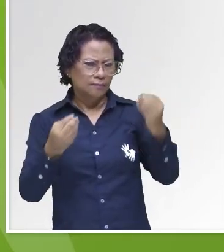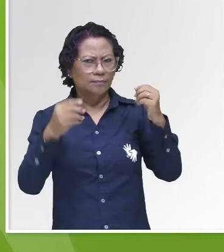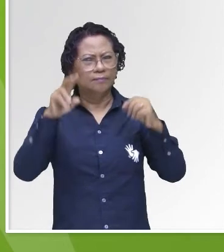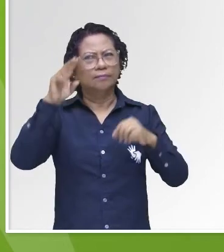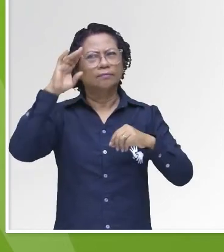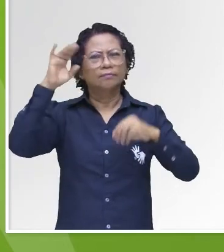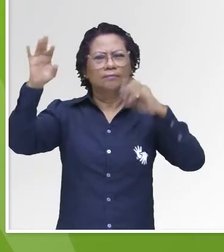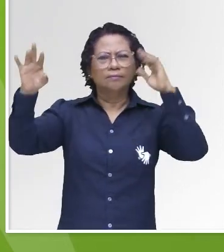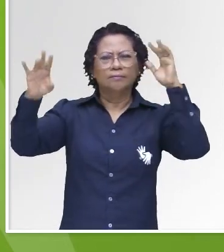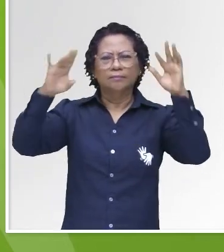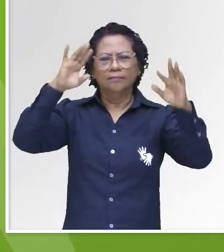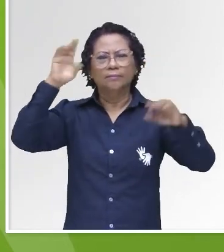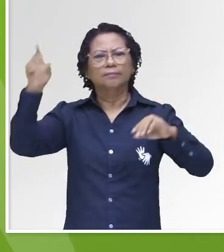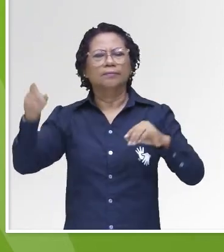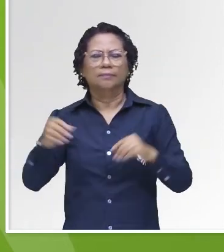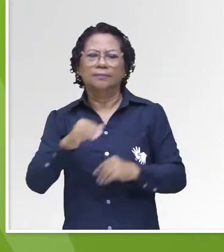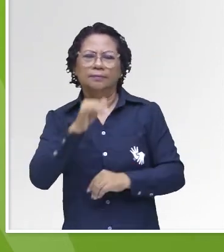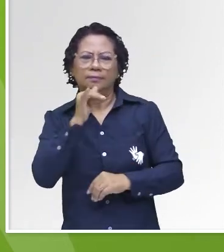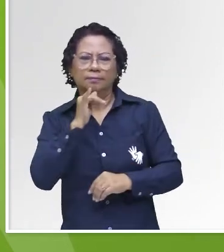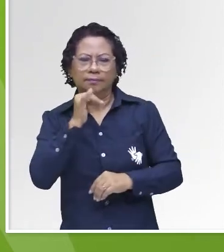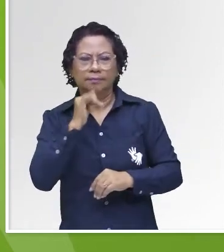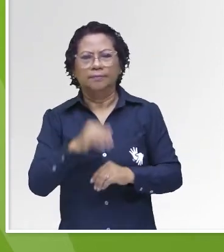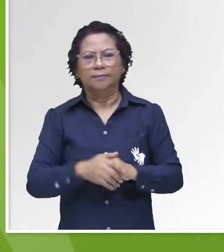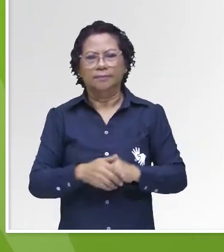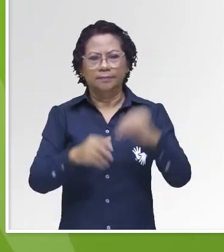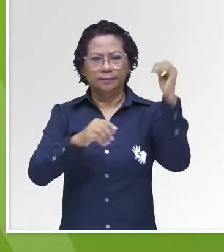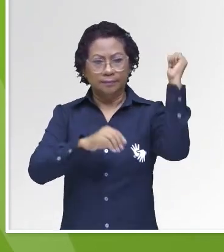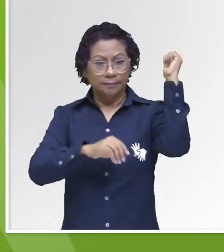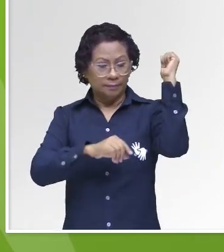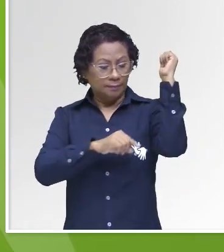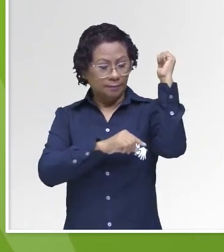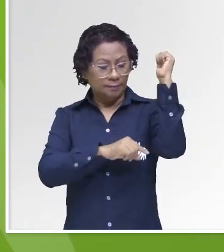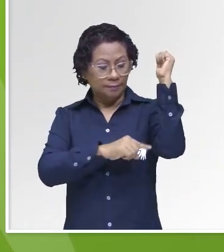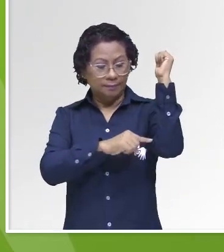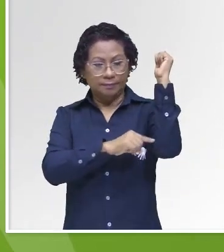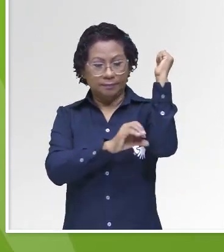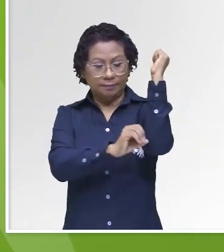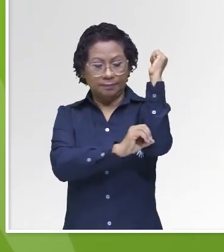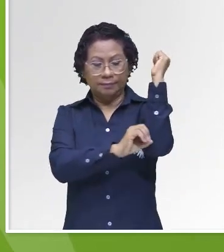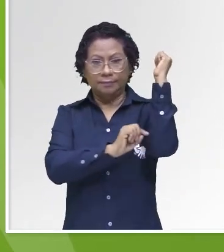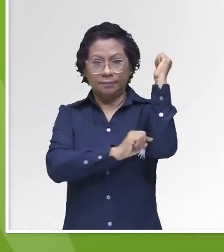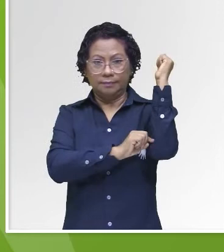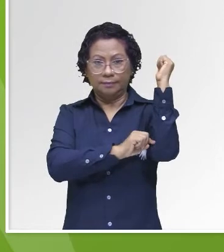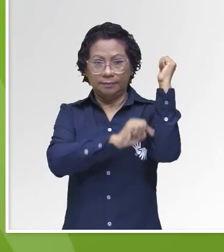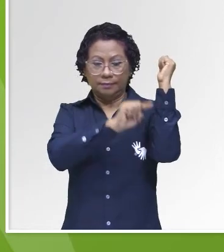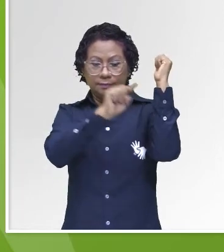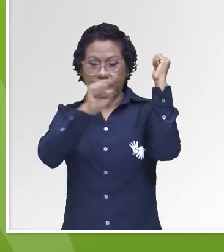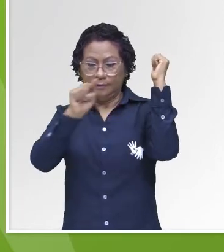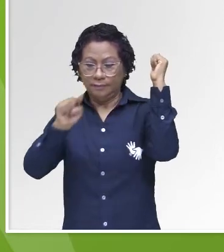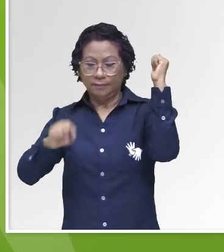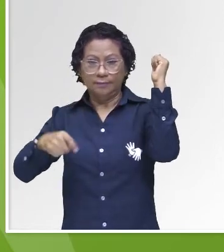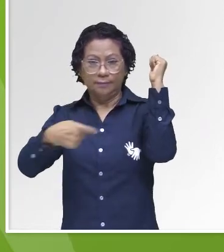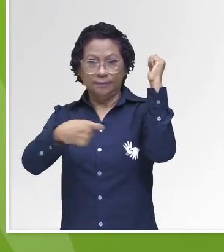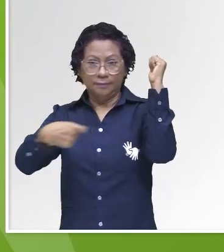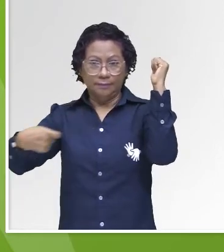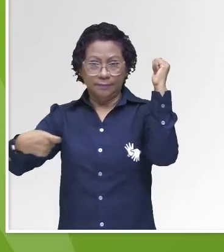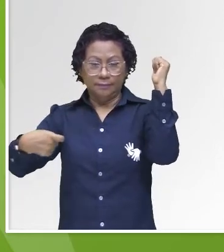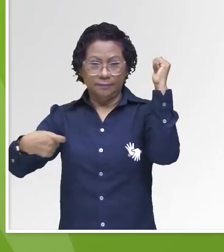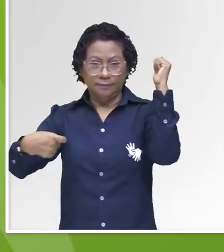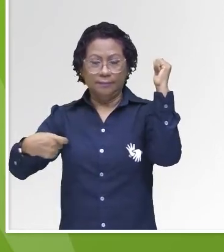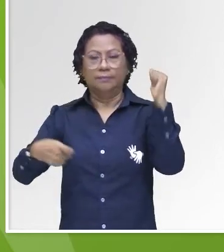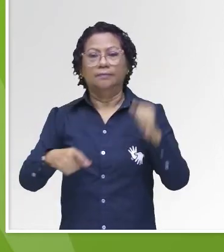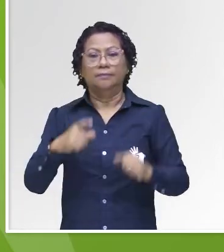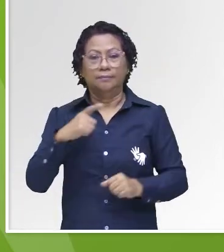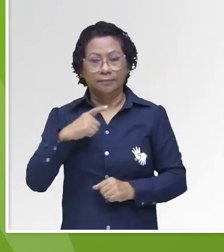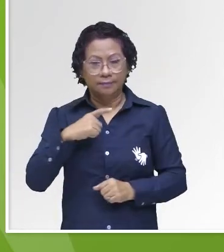eu estou... Olha só, eu decompus aí esse movimento aonde? No plano cartesiano. Você está percebendo que eu tenho um